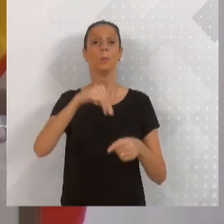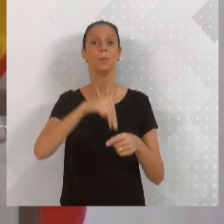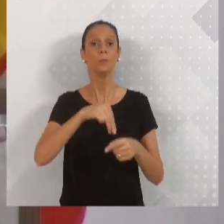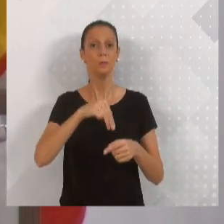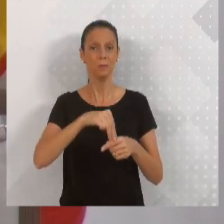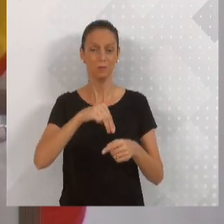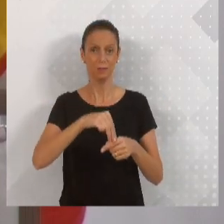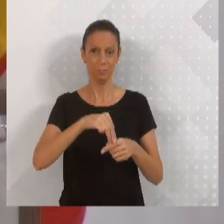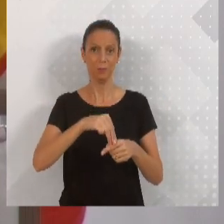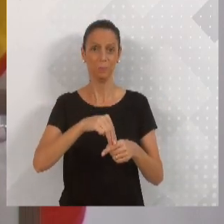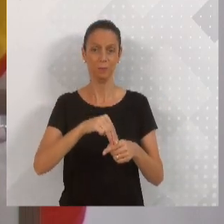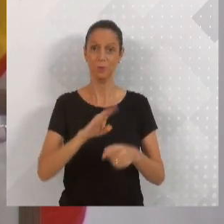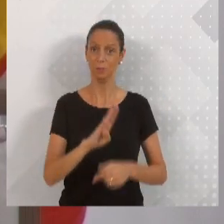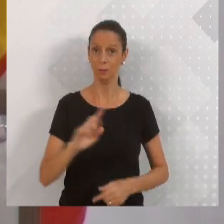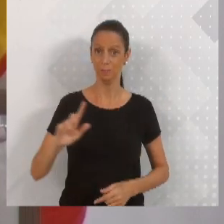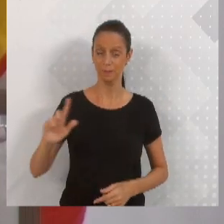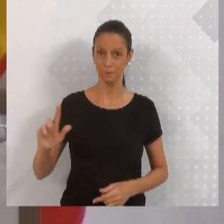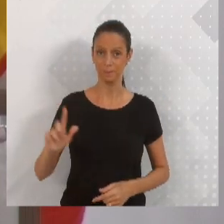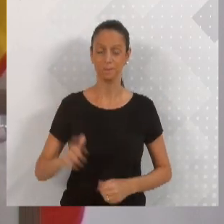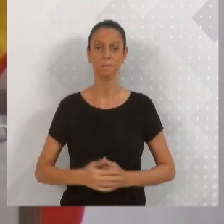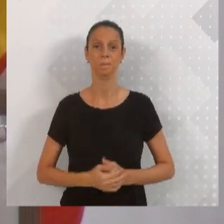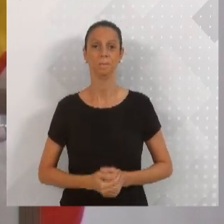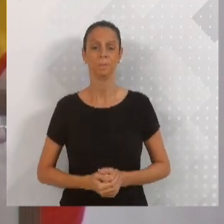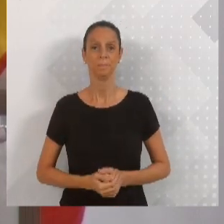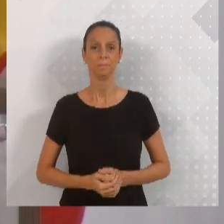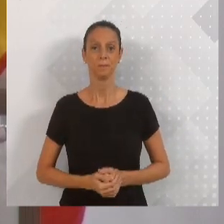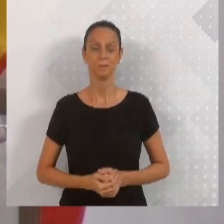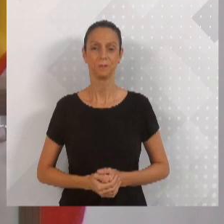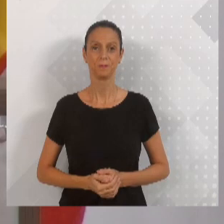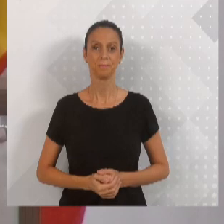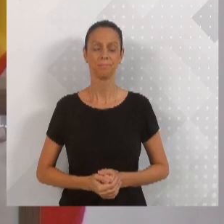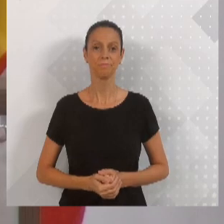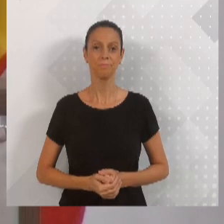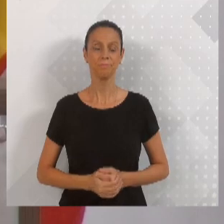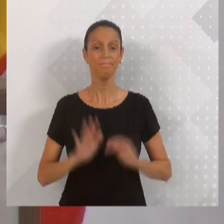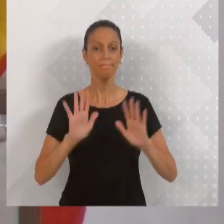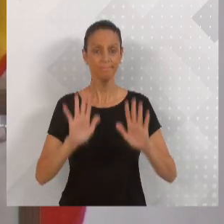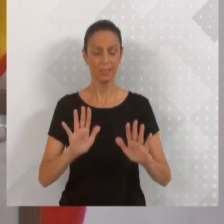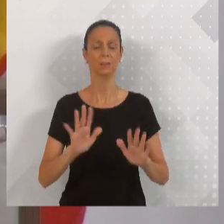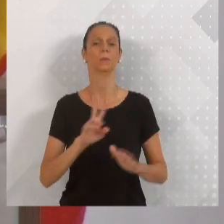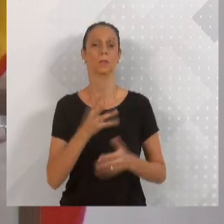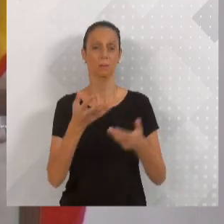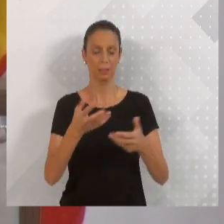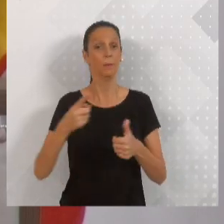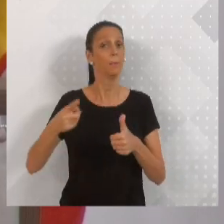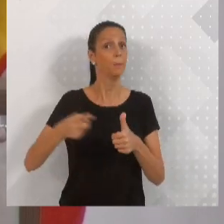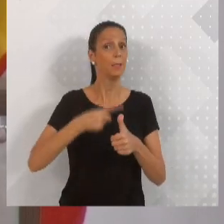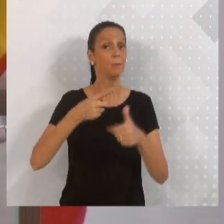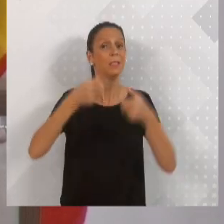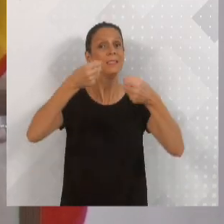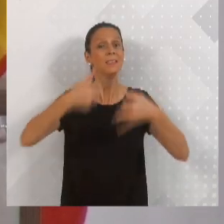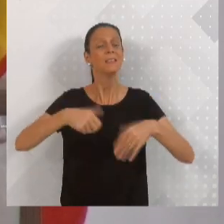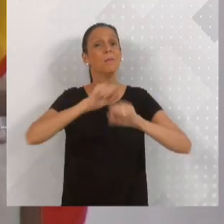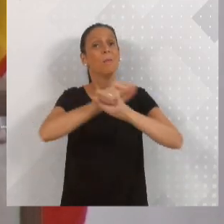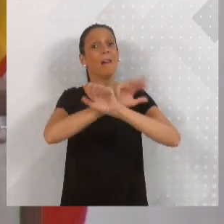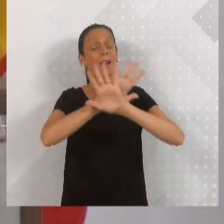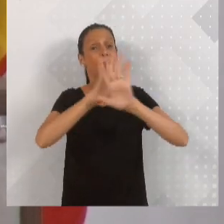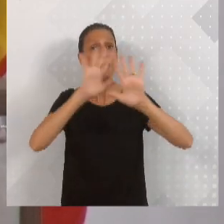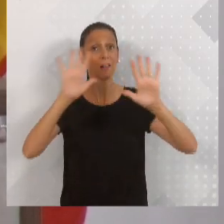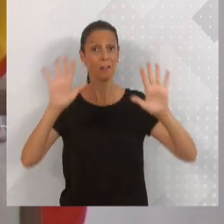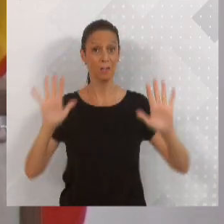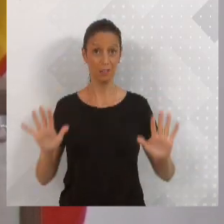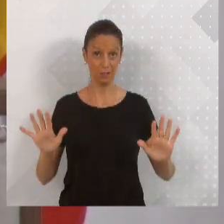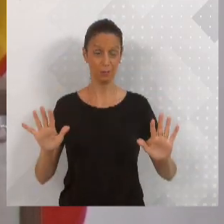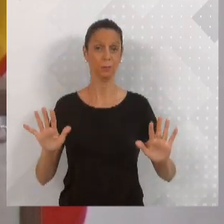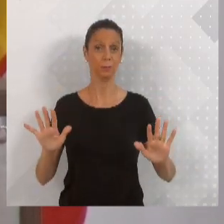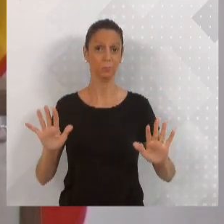eh de Blumenal eh primeiro cabe fazer alguns esclarecimentos Né desde que